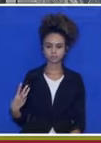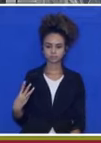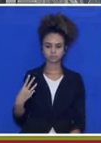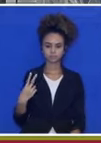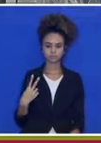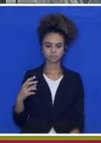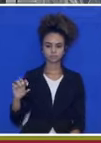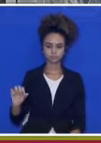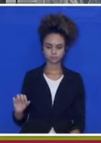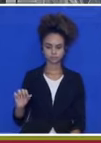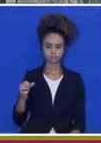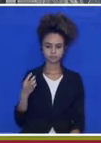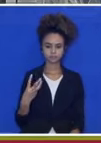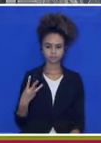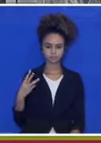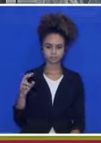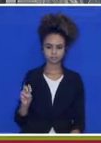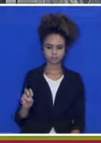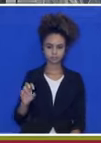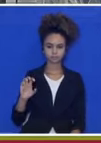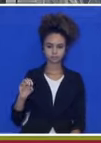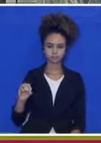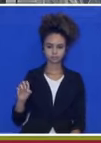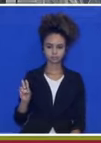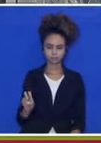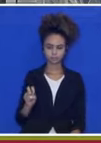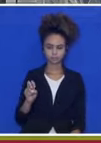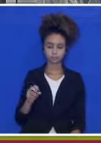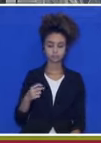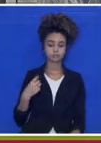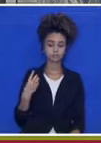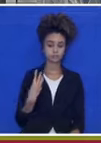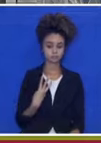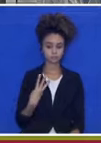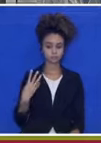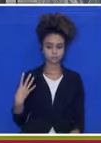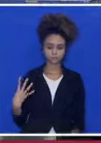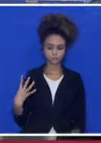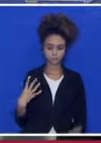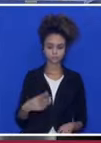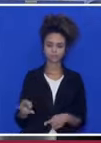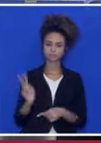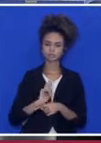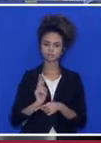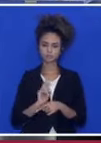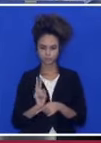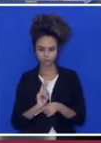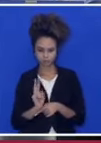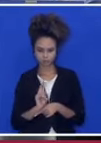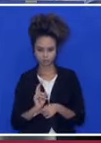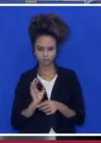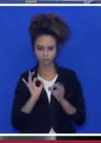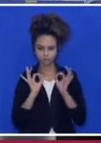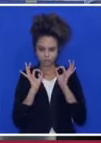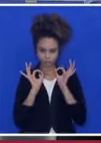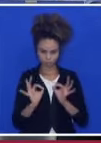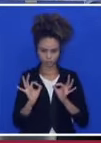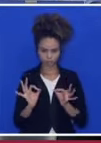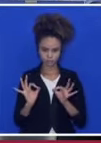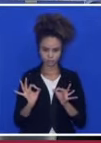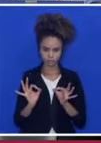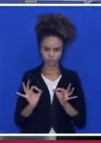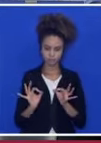13, 29, 35, 05 e 34. Auditoras, confirmam os